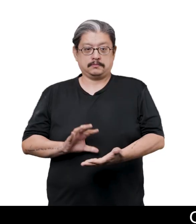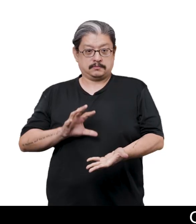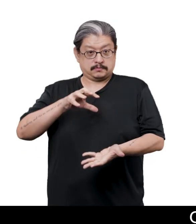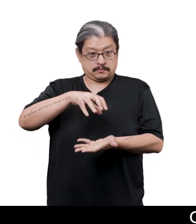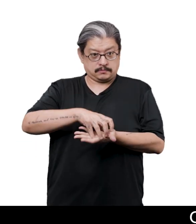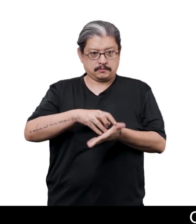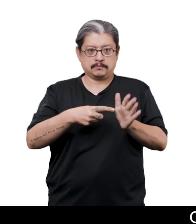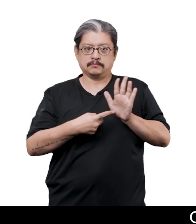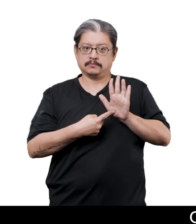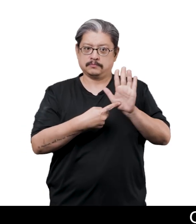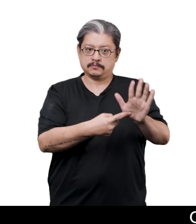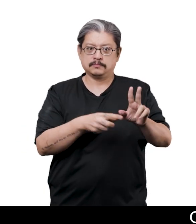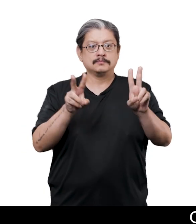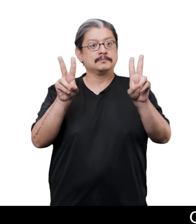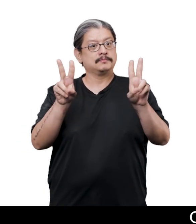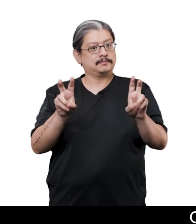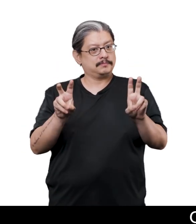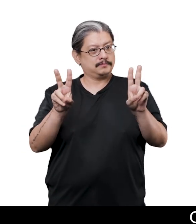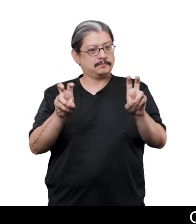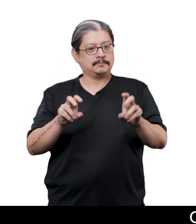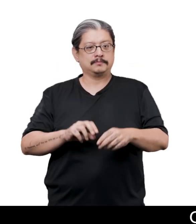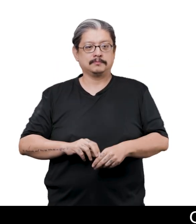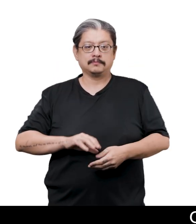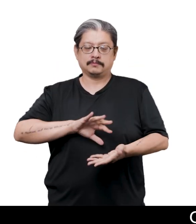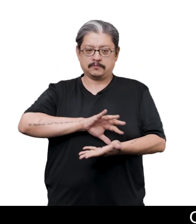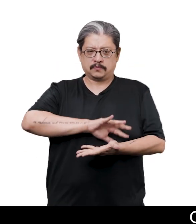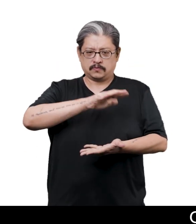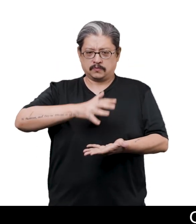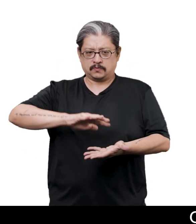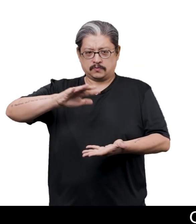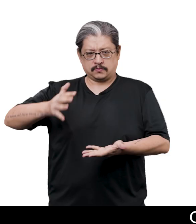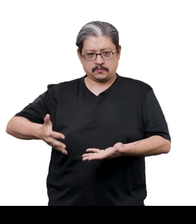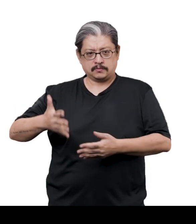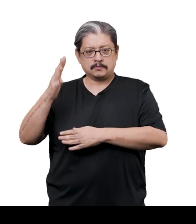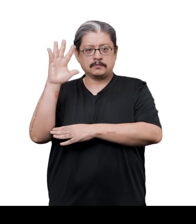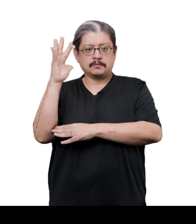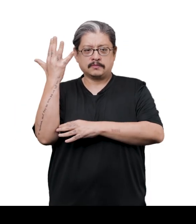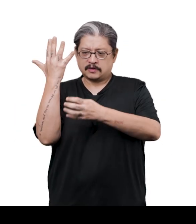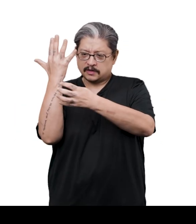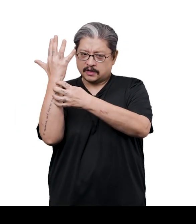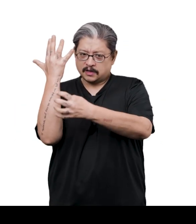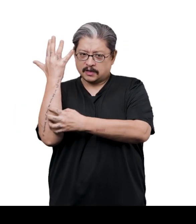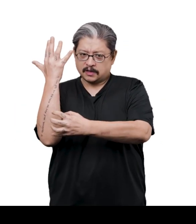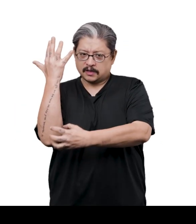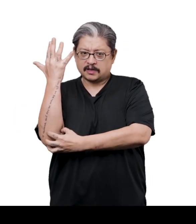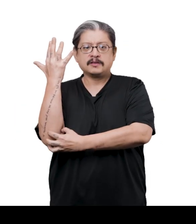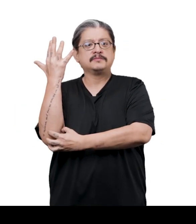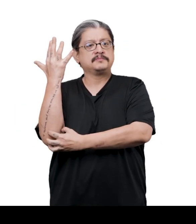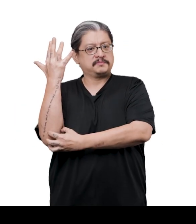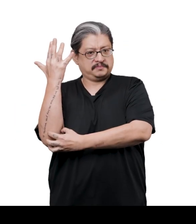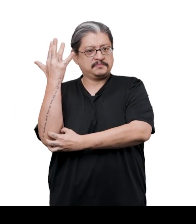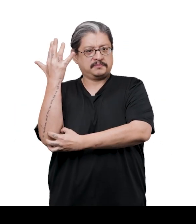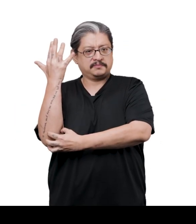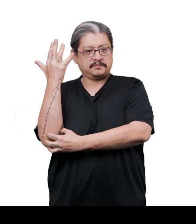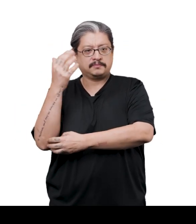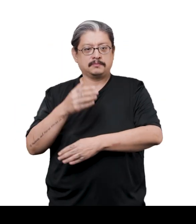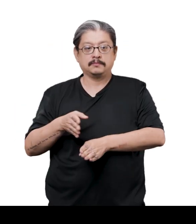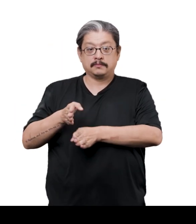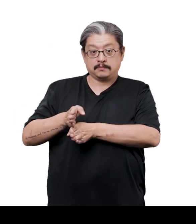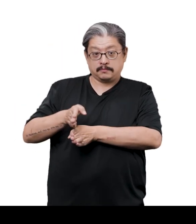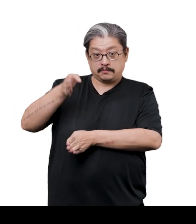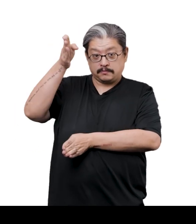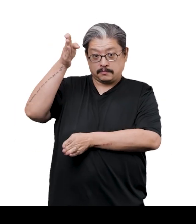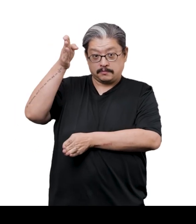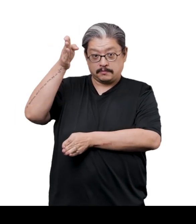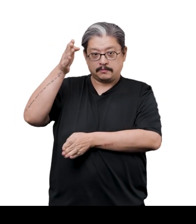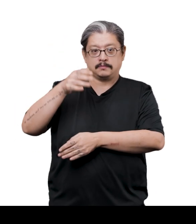O núcleo da exposição, intitulado Relevos e Cascas, está localizado no verso da parede direita do